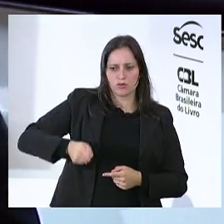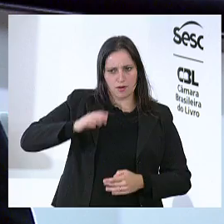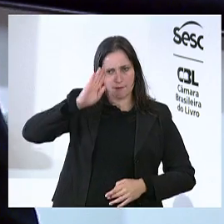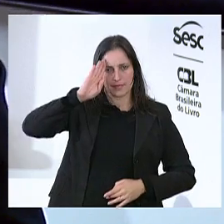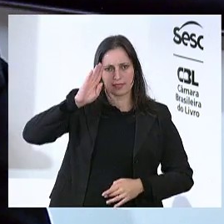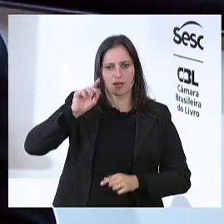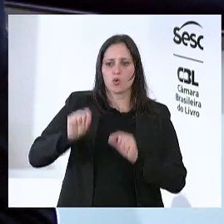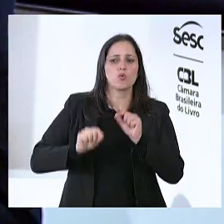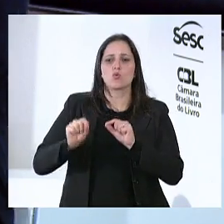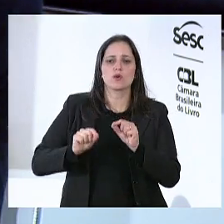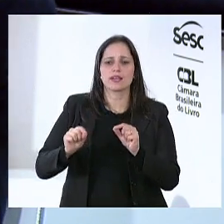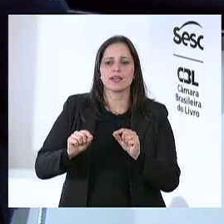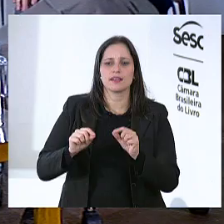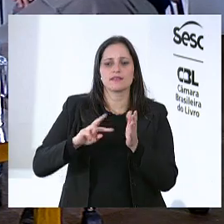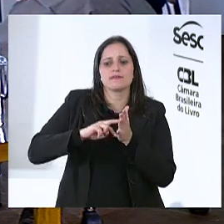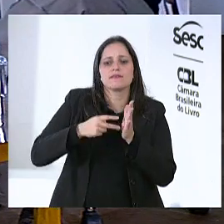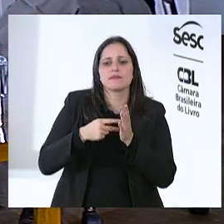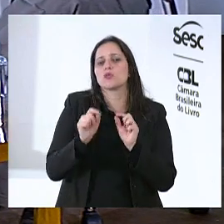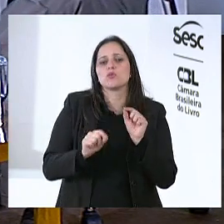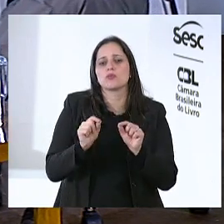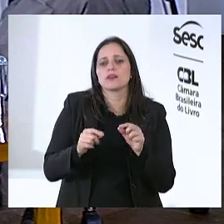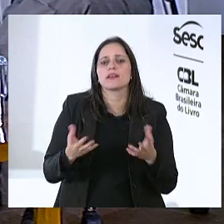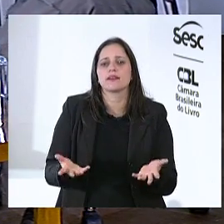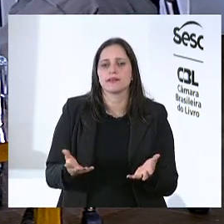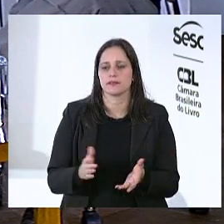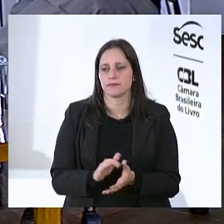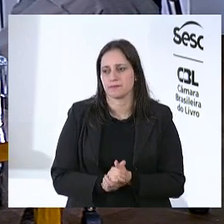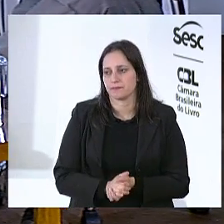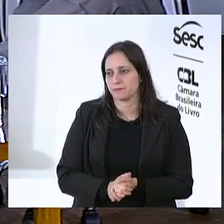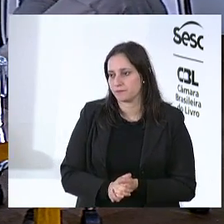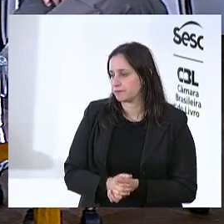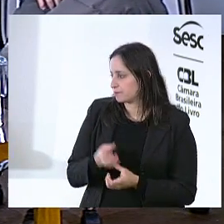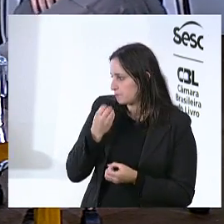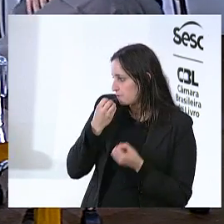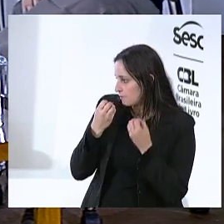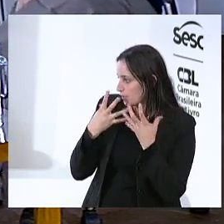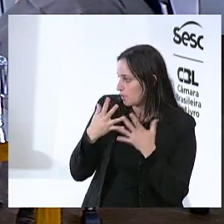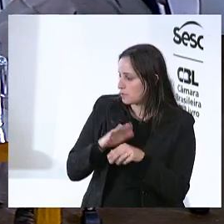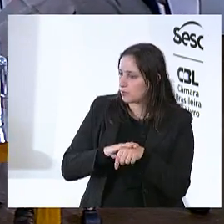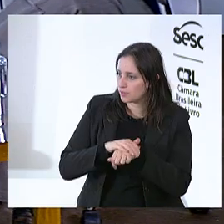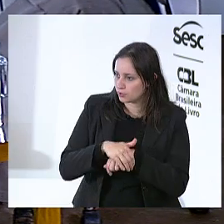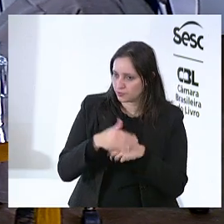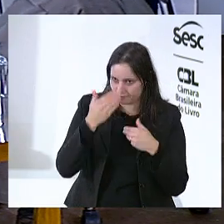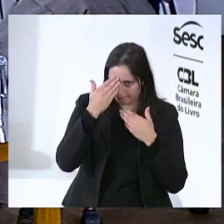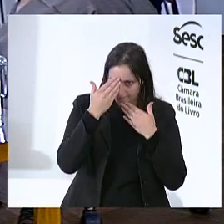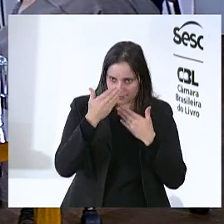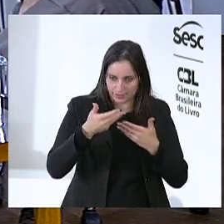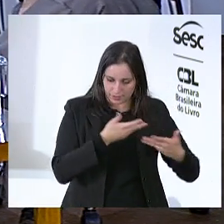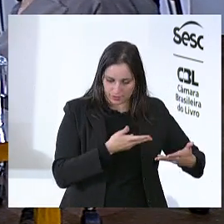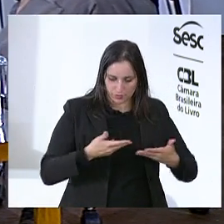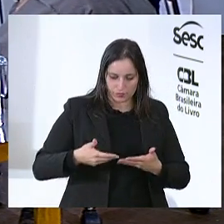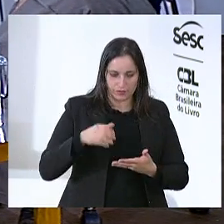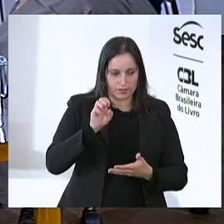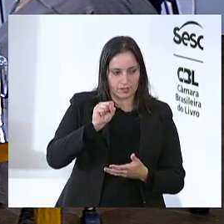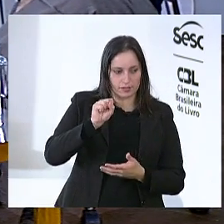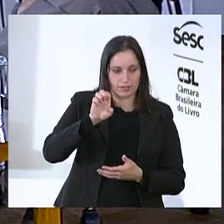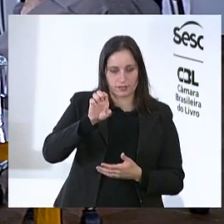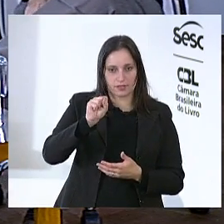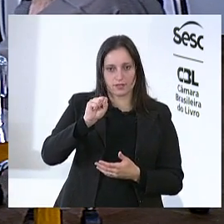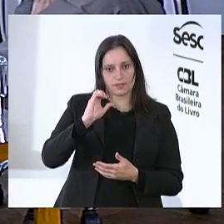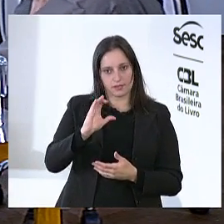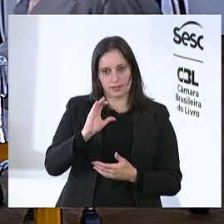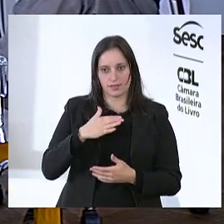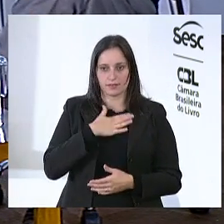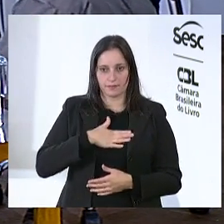na história? Boa noite. Agradecer o convite, enfim, do SESC. Prazer estar aqui com vocês.